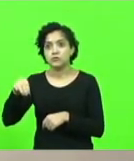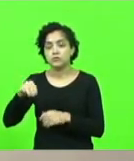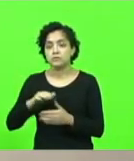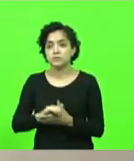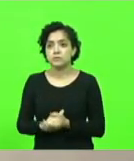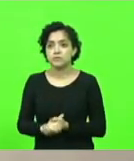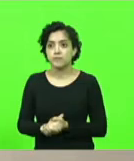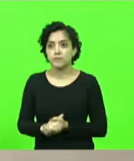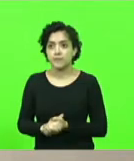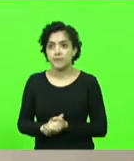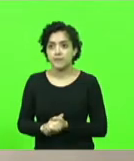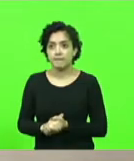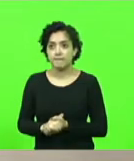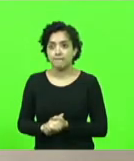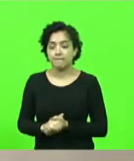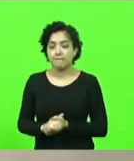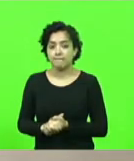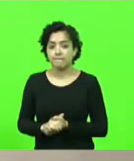inscrito